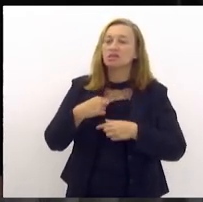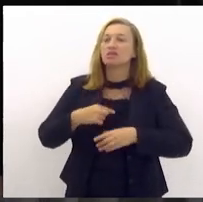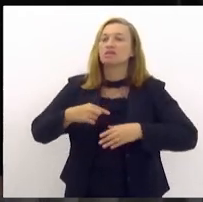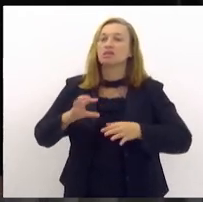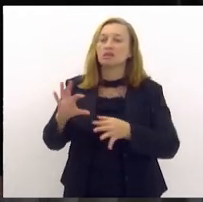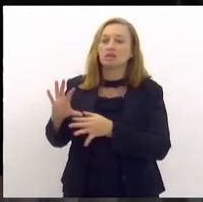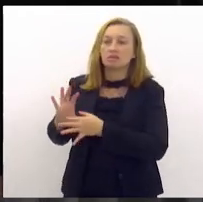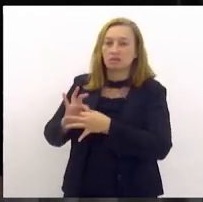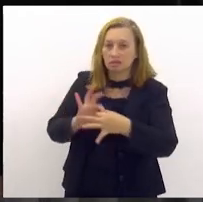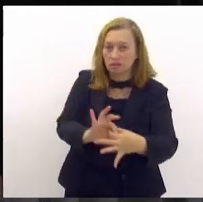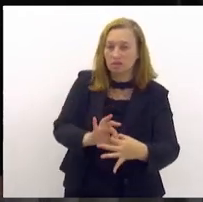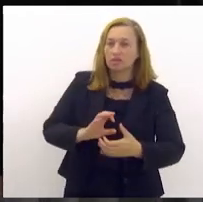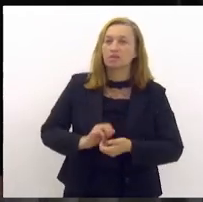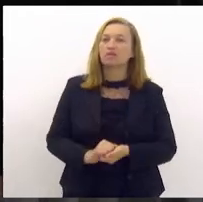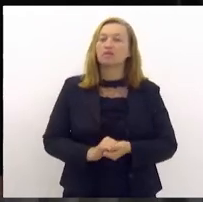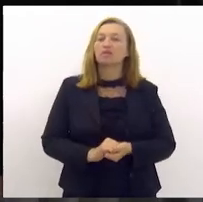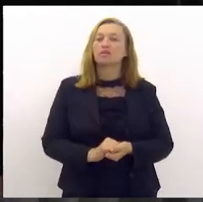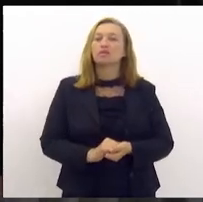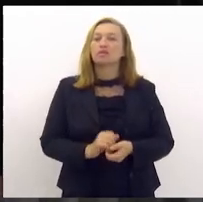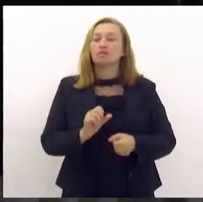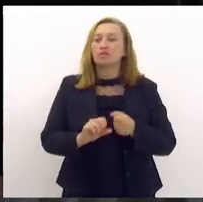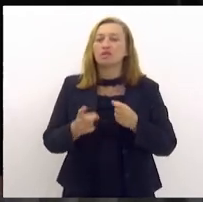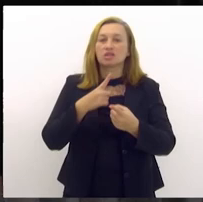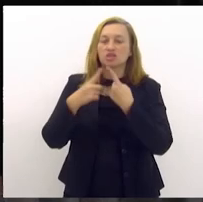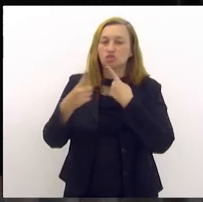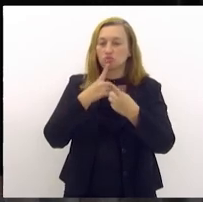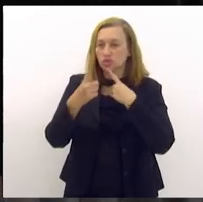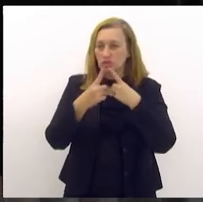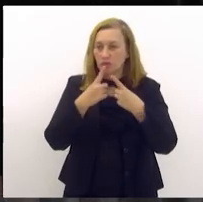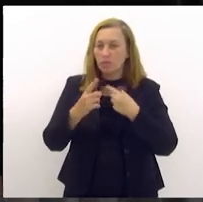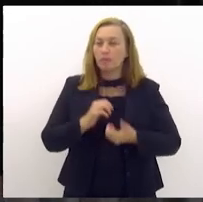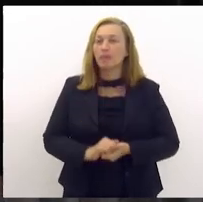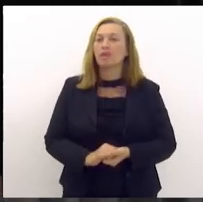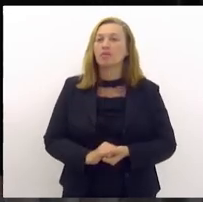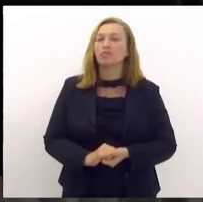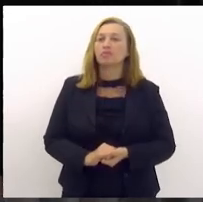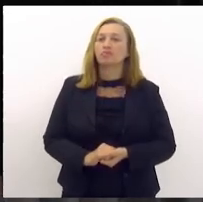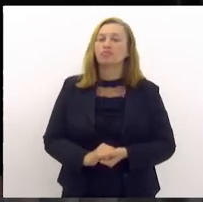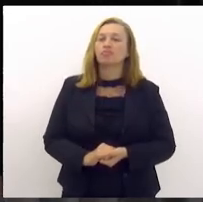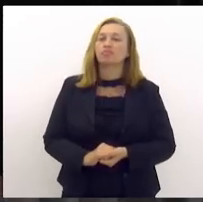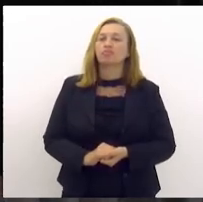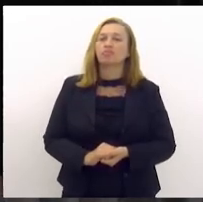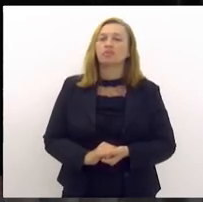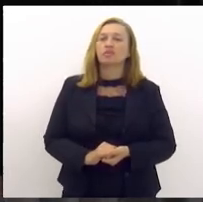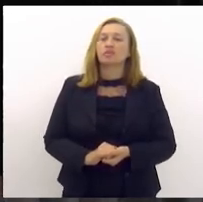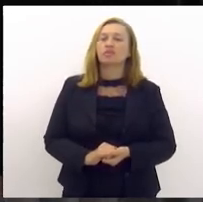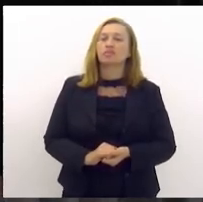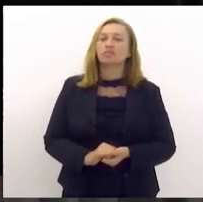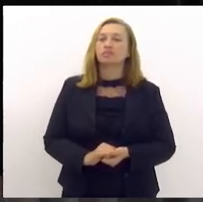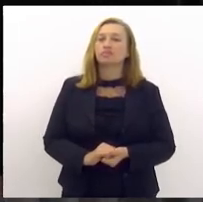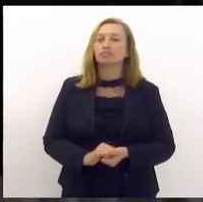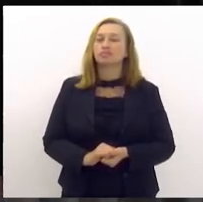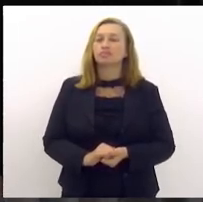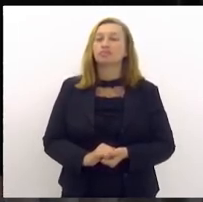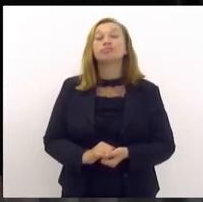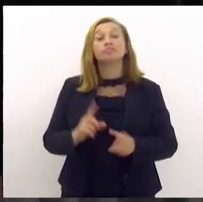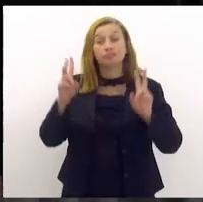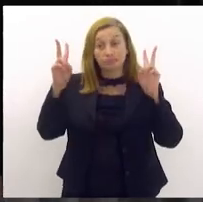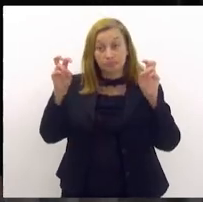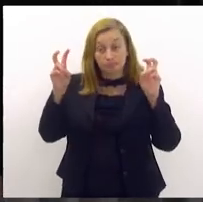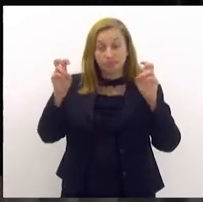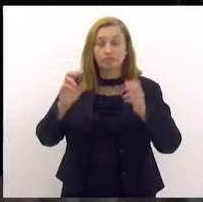direção. Vai na direção de fazermos esse debate, de fazermos este condicionamento e essas questões. São esses